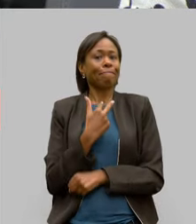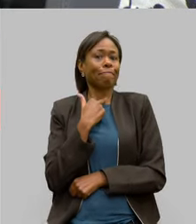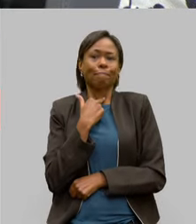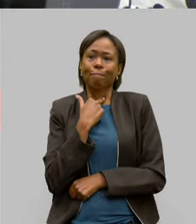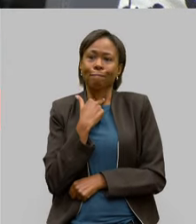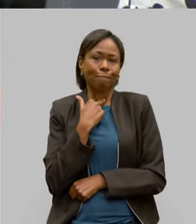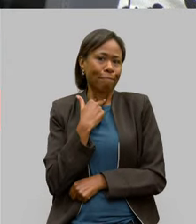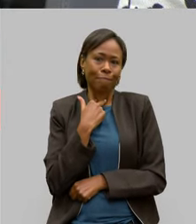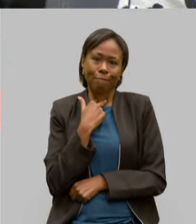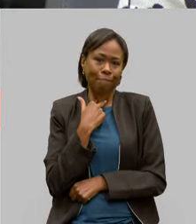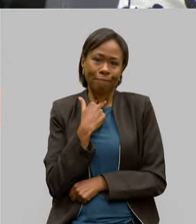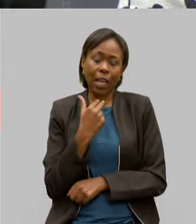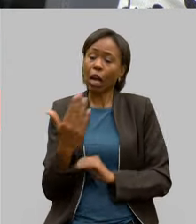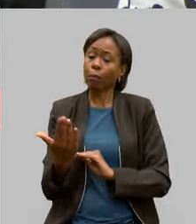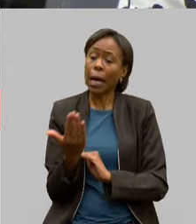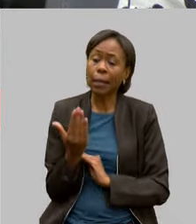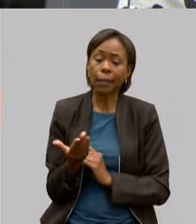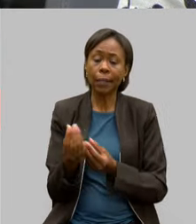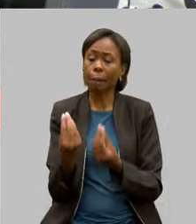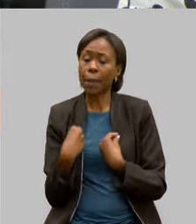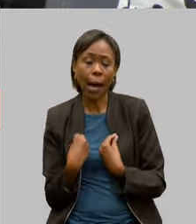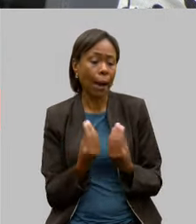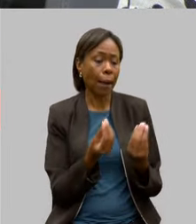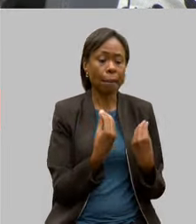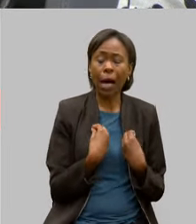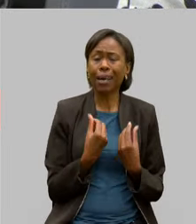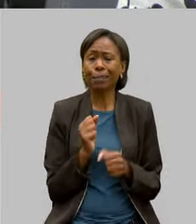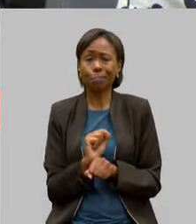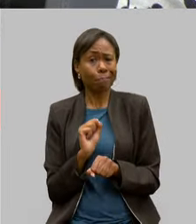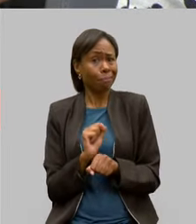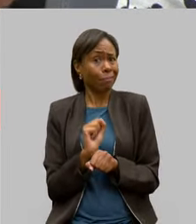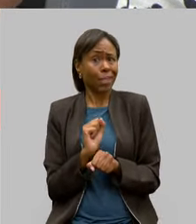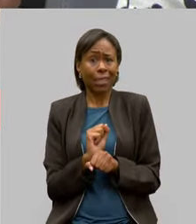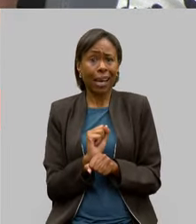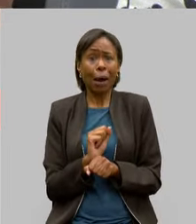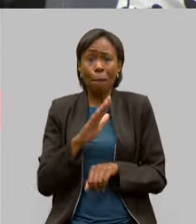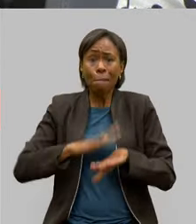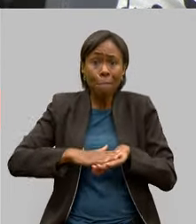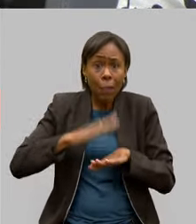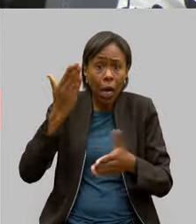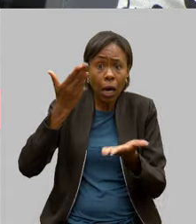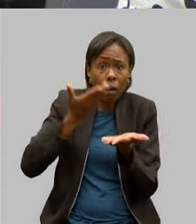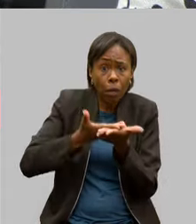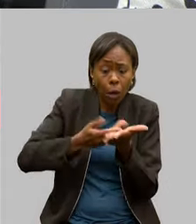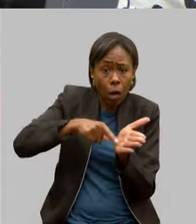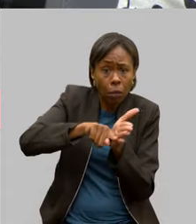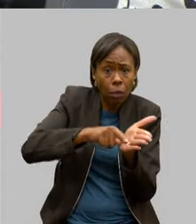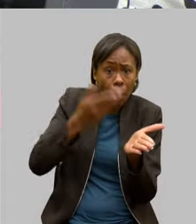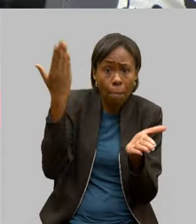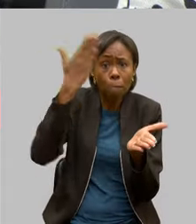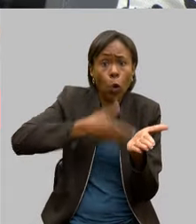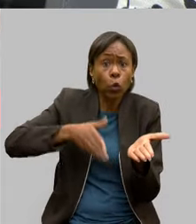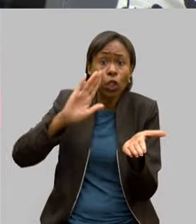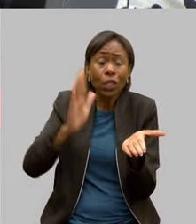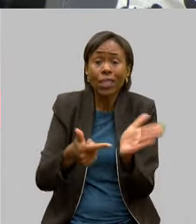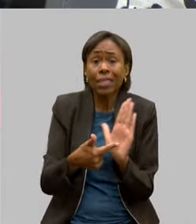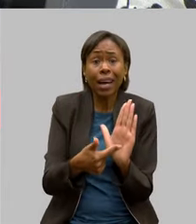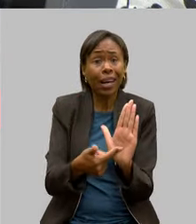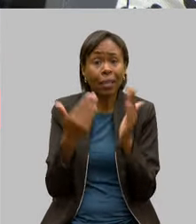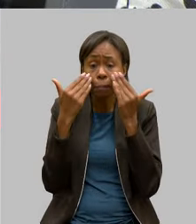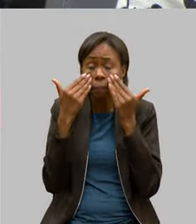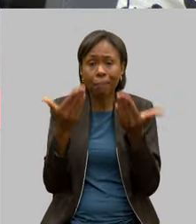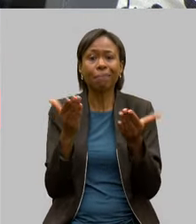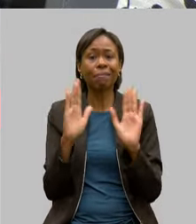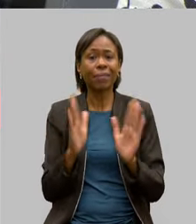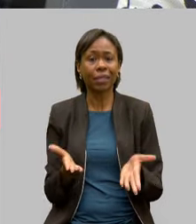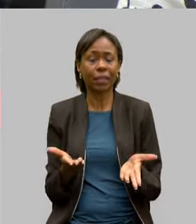esperar esses provimentos a gente não pode esperar mais evidências científicas do que já foi provado aqui quanta